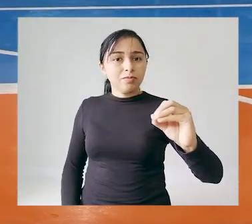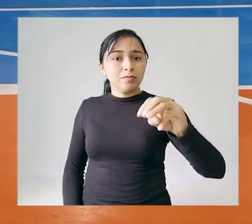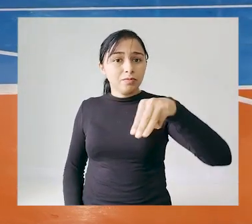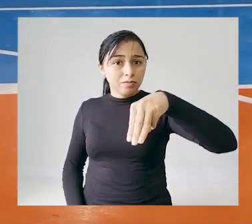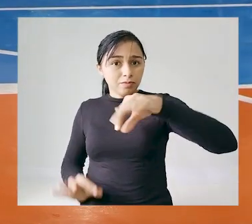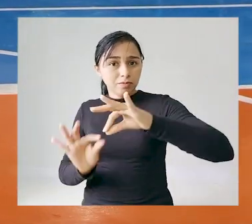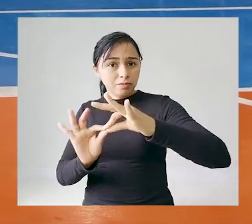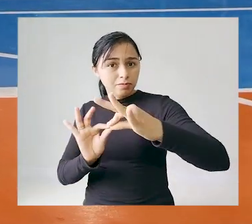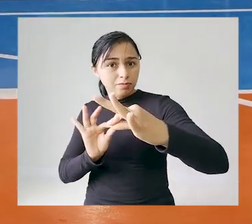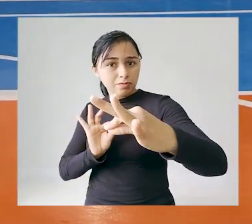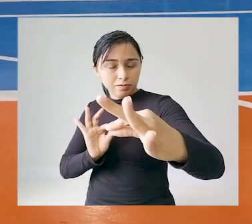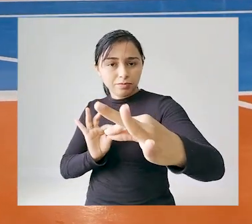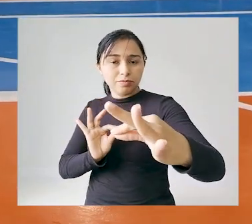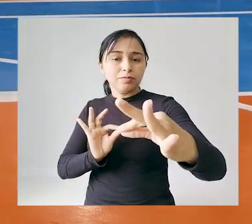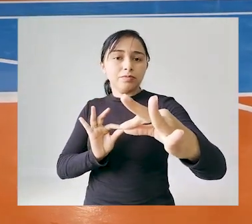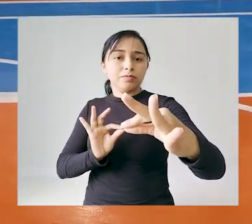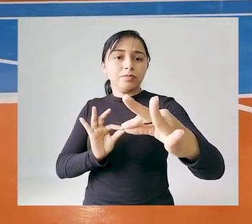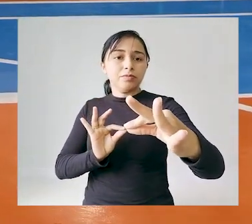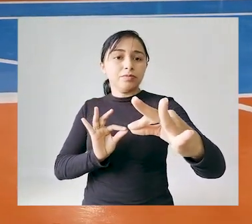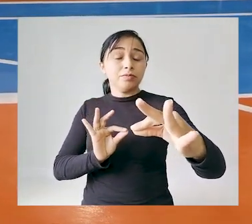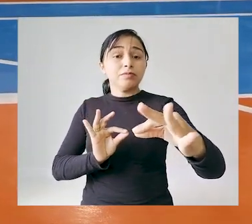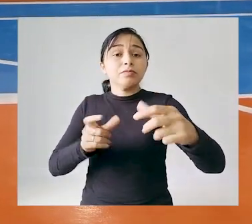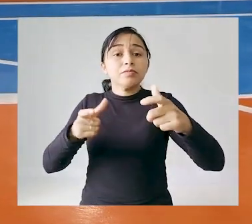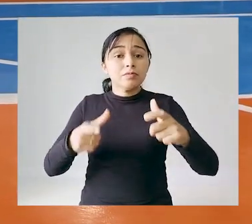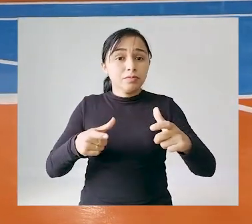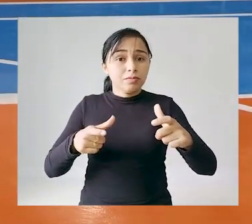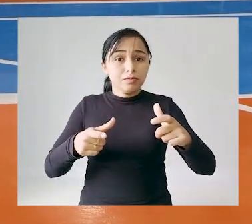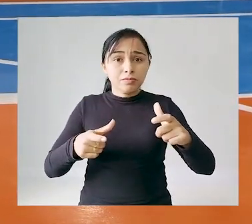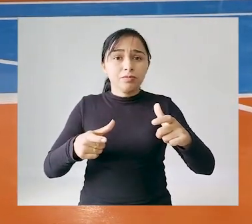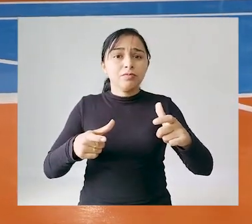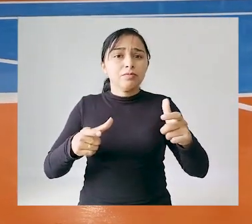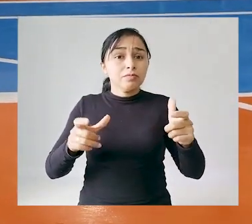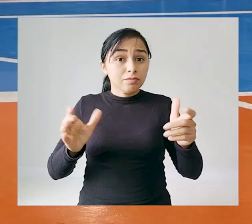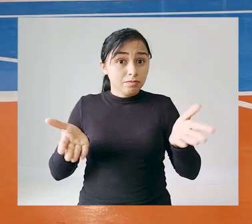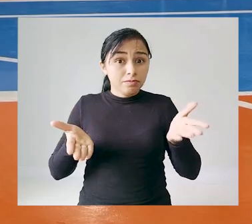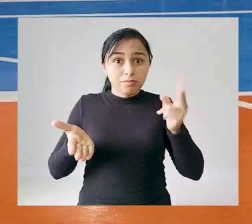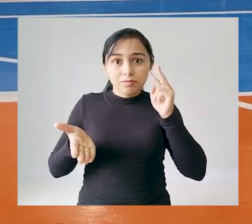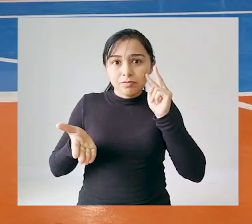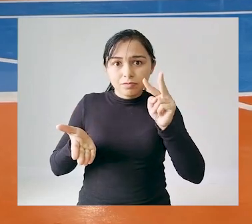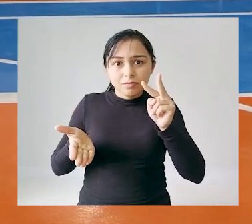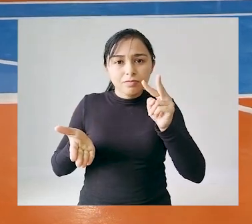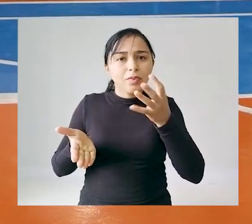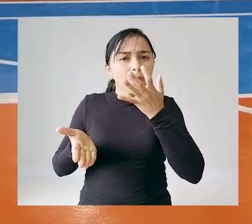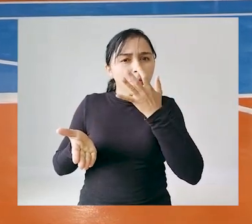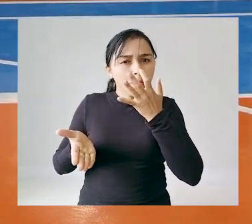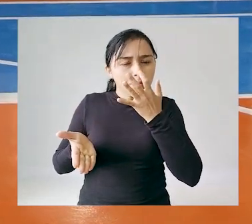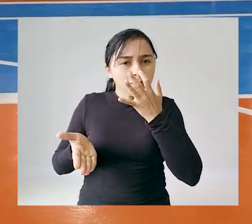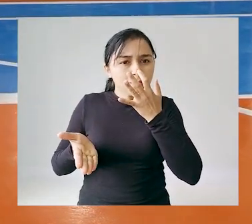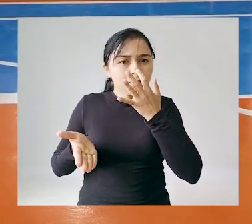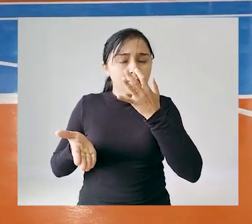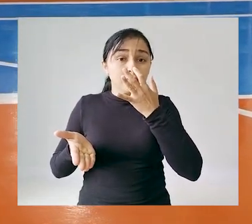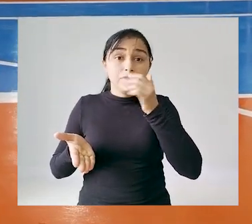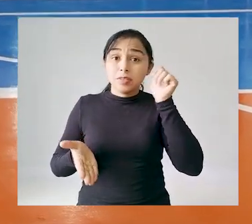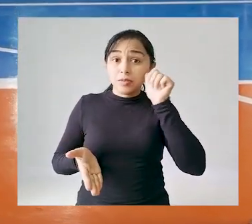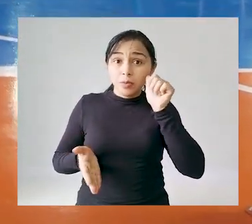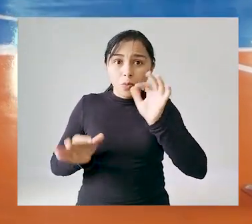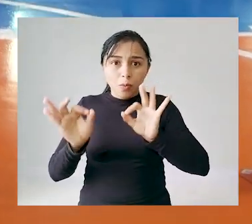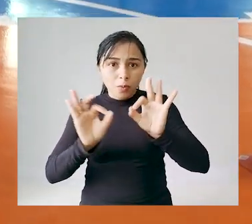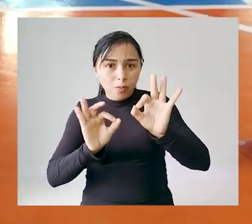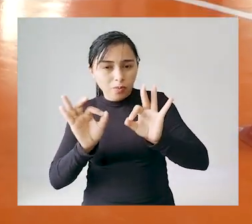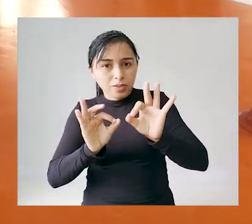baixas, tá certo? Aonde, nesse exato momento, vocês vão observar como acontece. Em suas